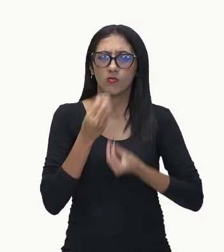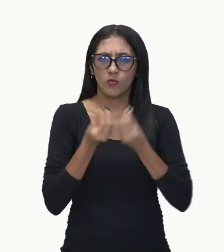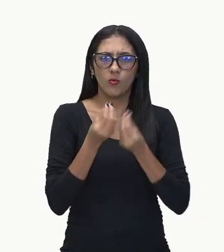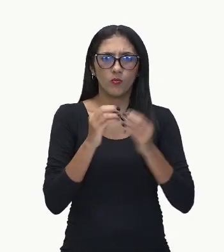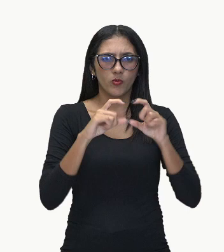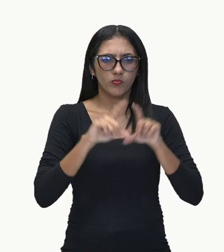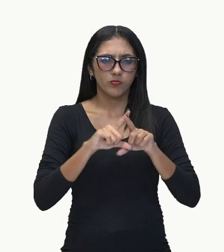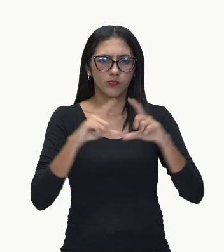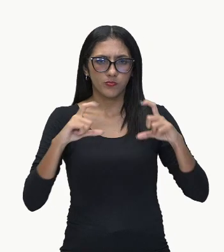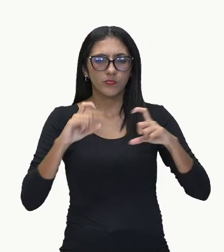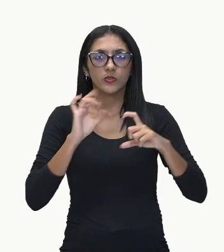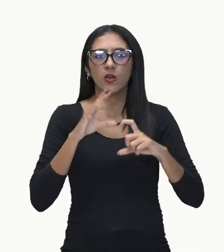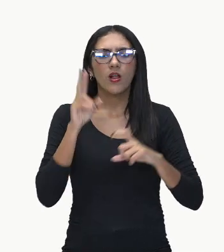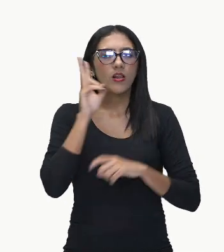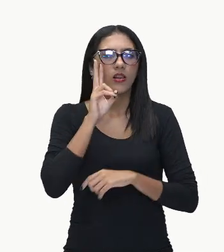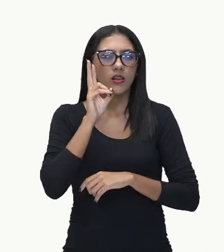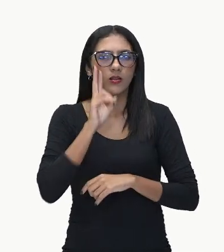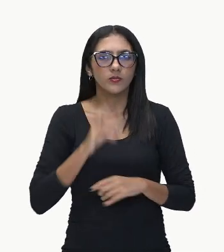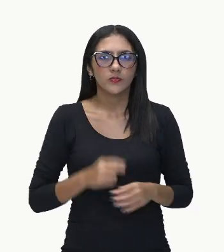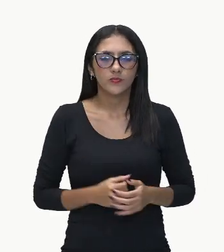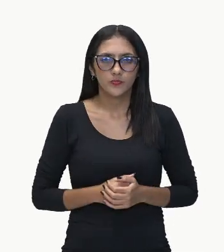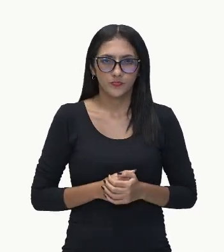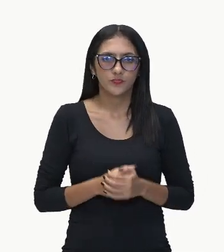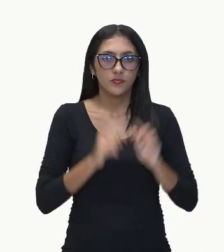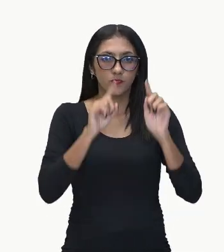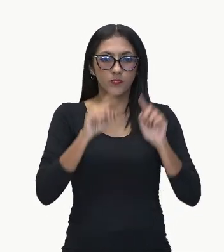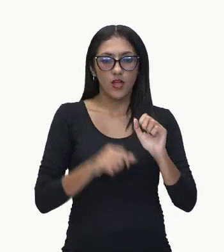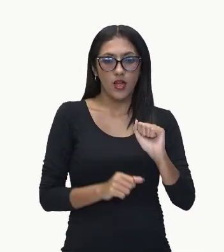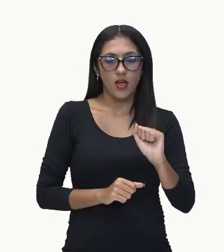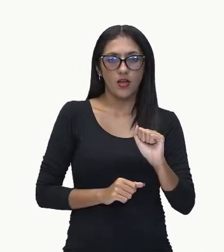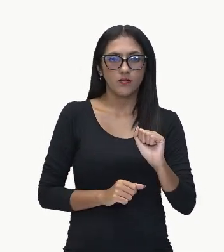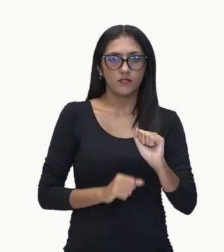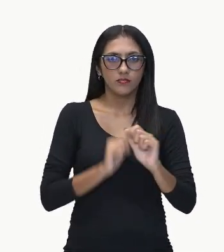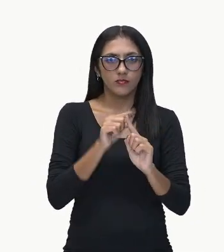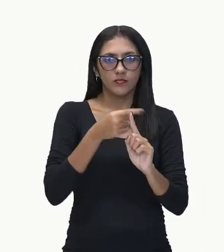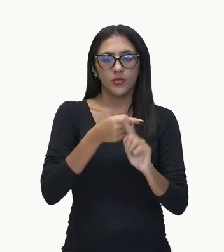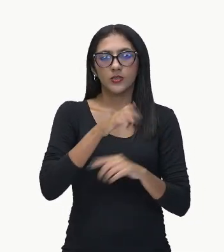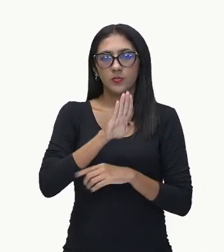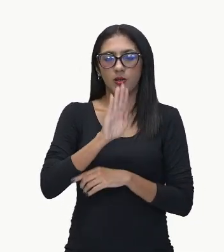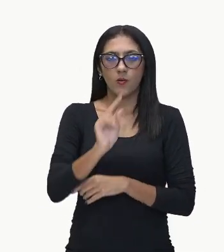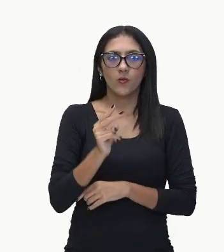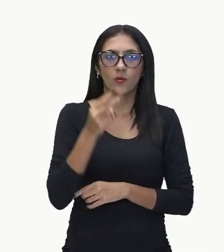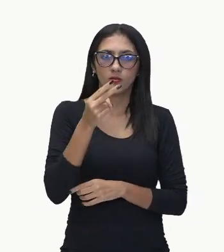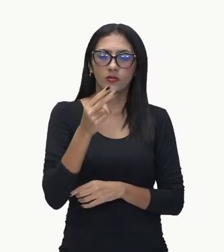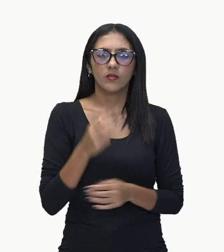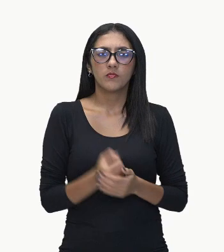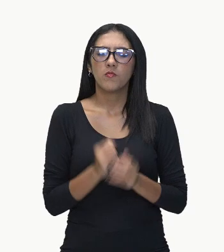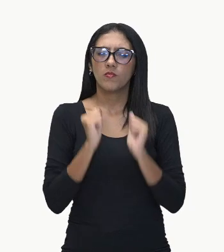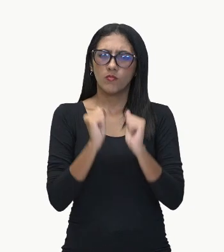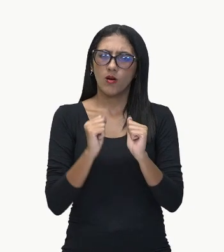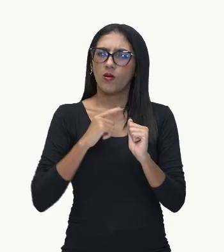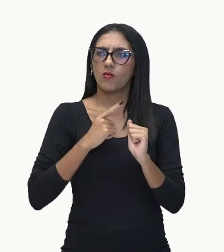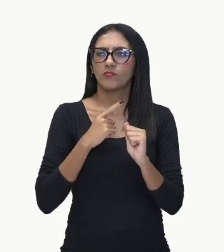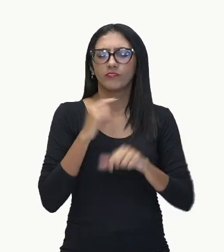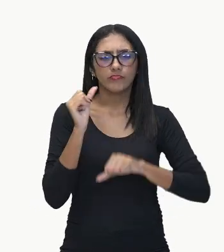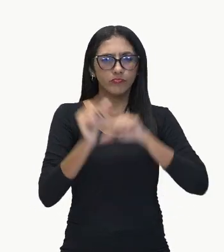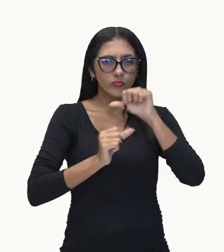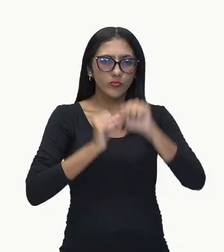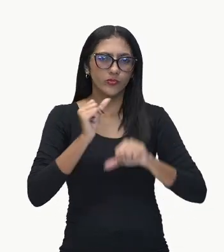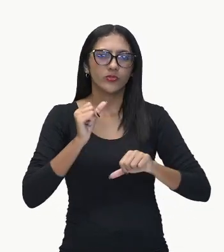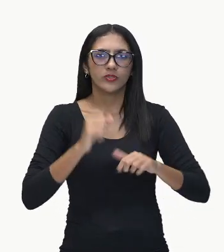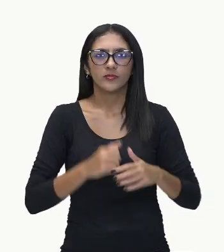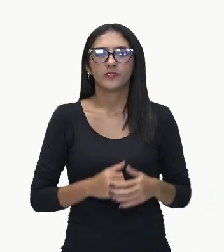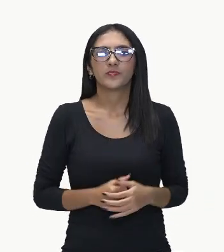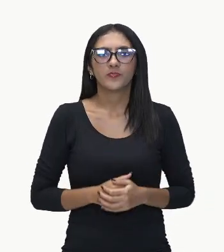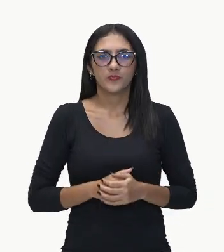relembrar aqui tá legal a + b qu ISO aqui nós podemos reescrever ó isso aqui da seguinte maneira